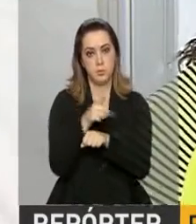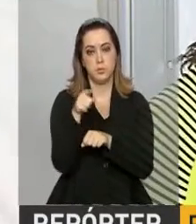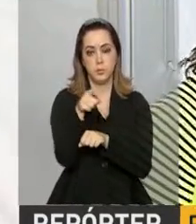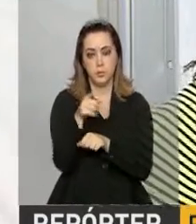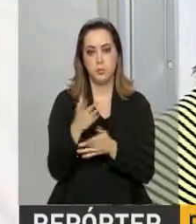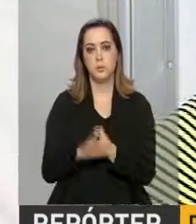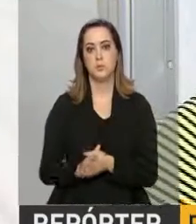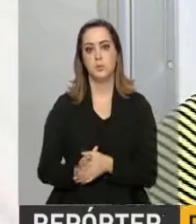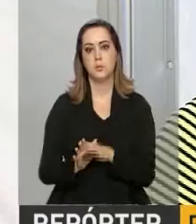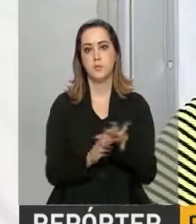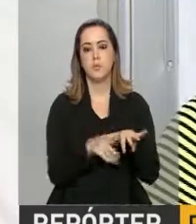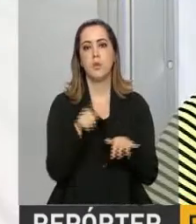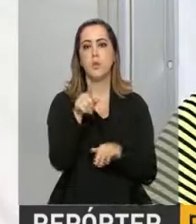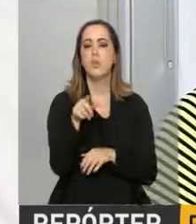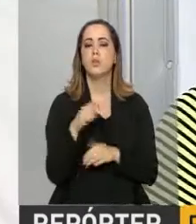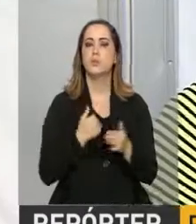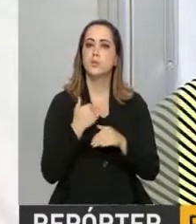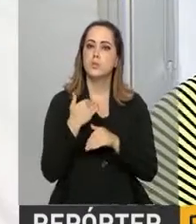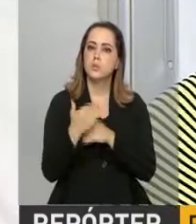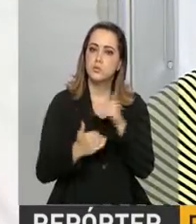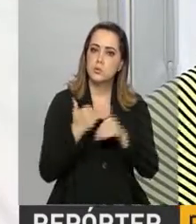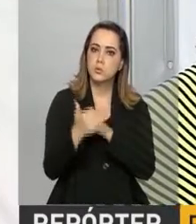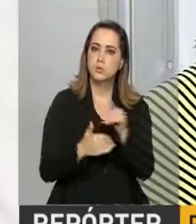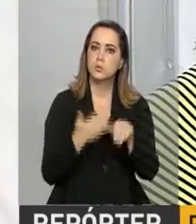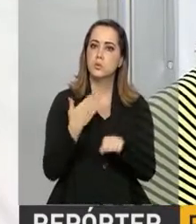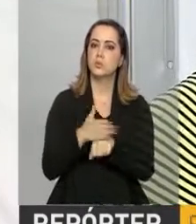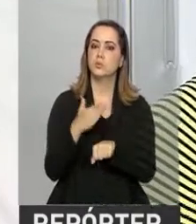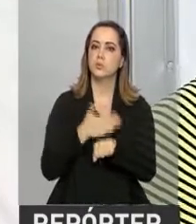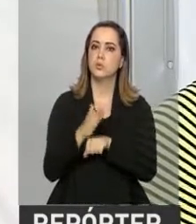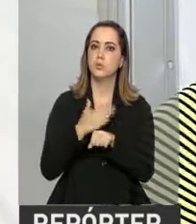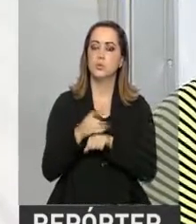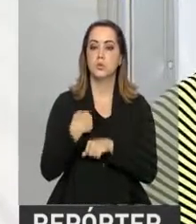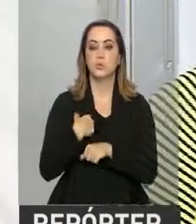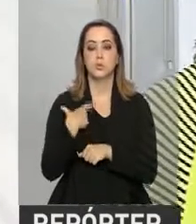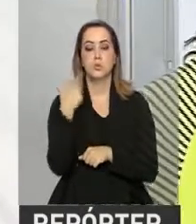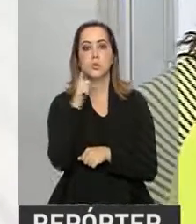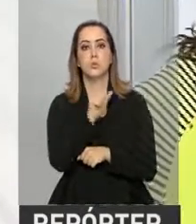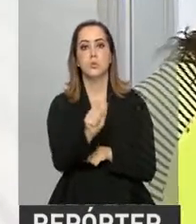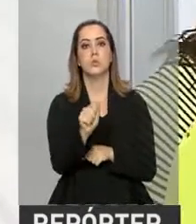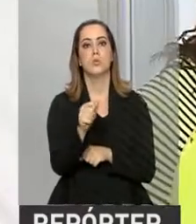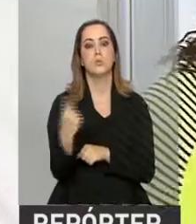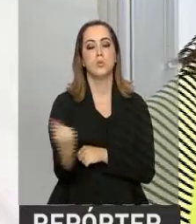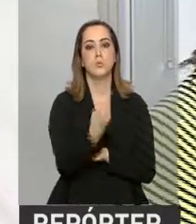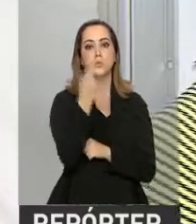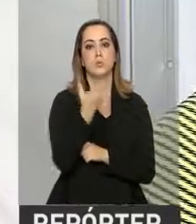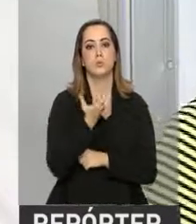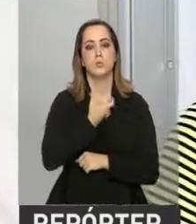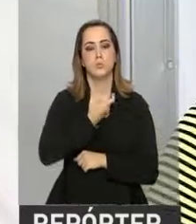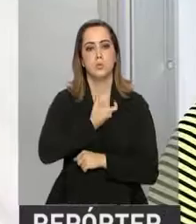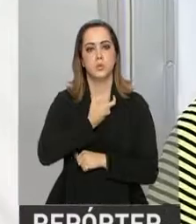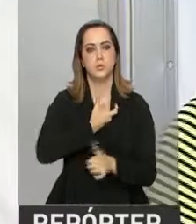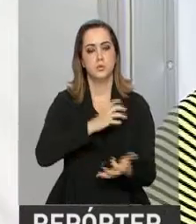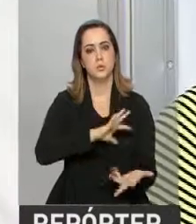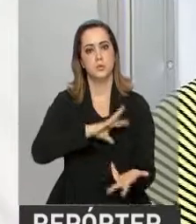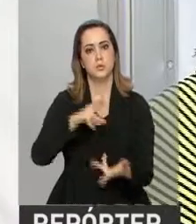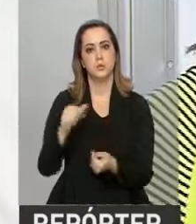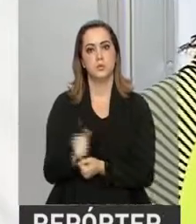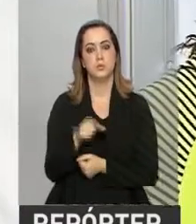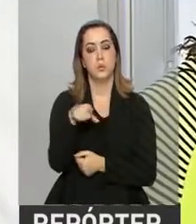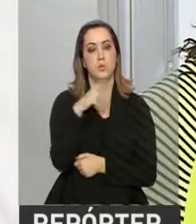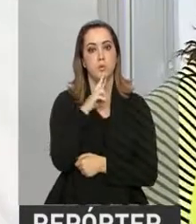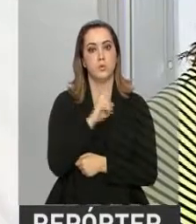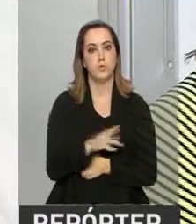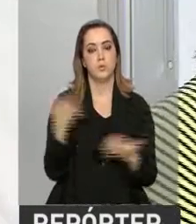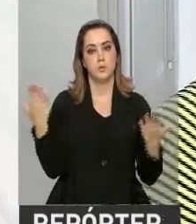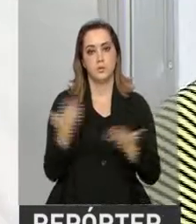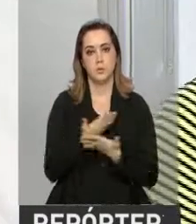melhorar resultados. Eu tenho o objetivo de conseguir ano que vem pegar uma medalha no Mundial, com esse resultado agora